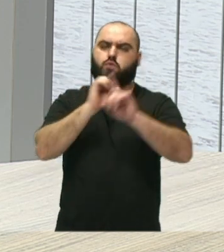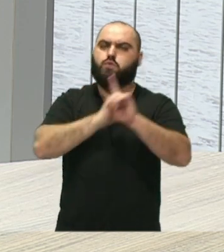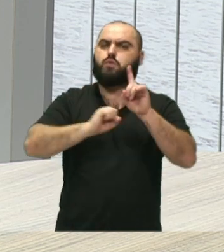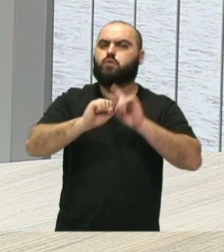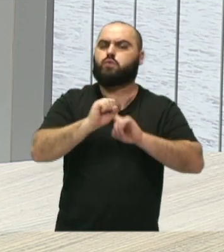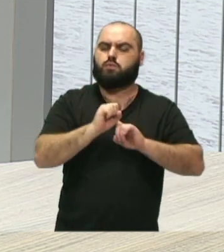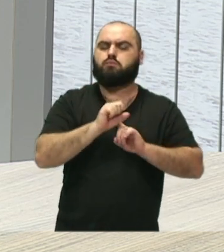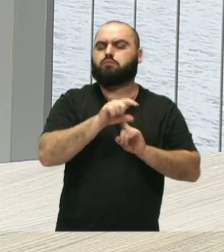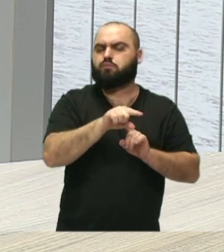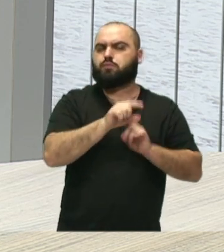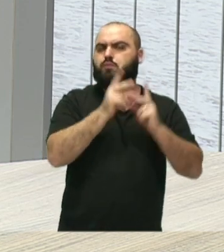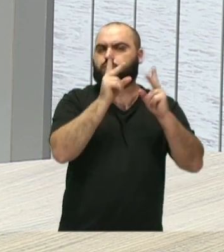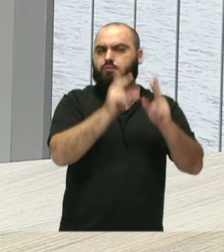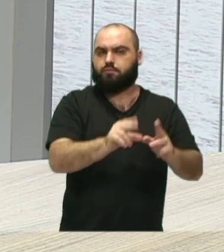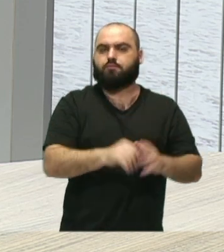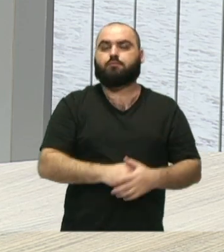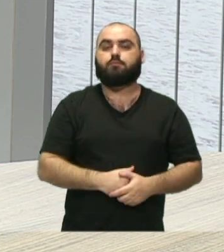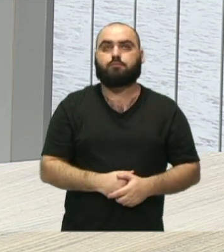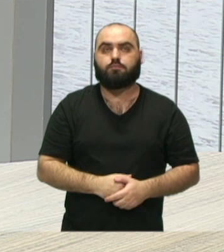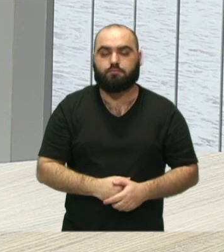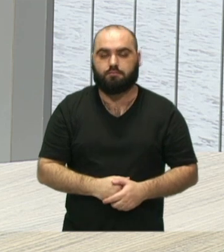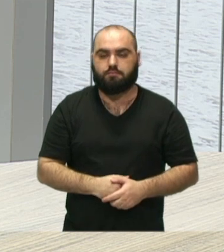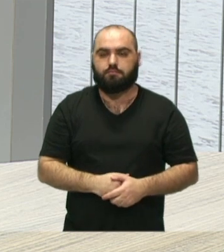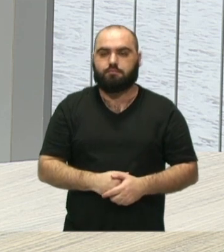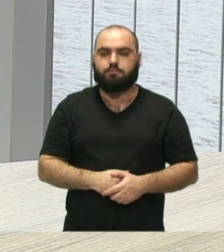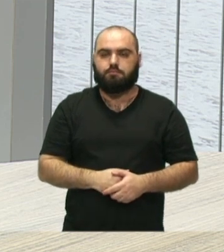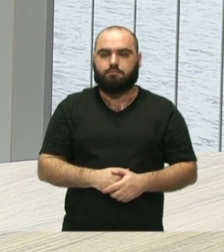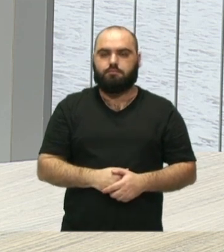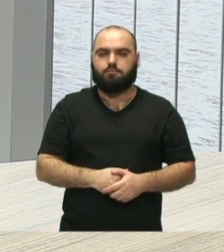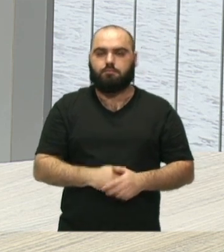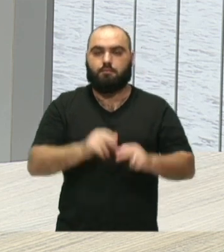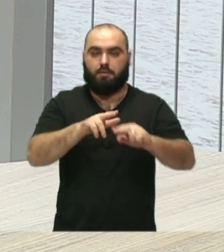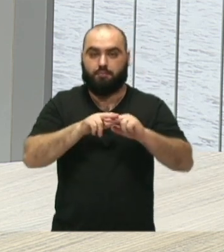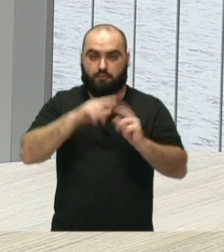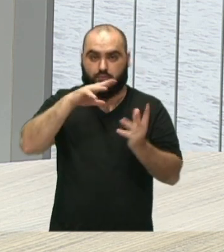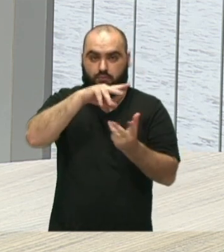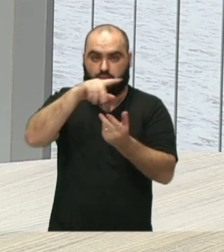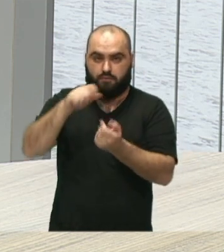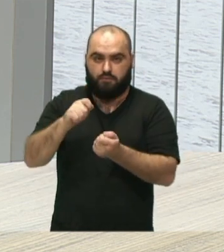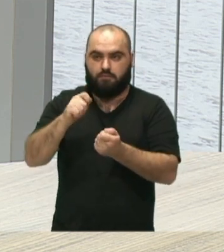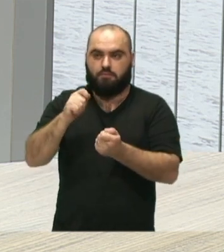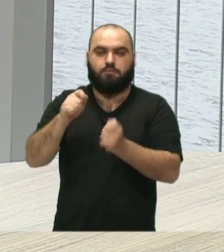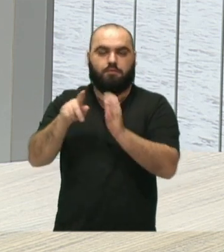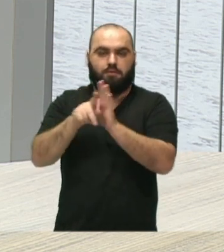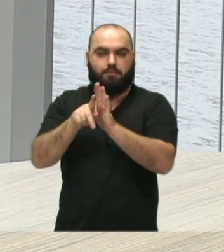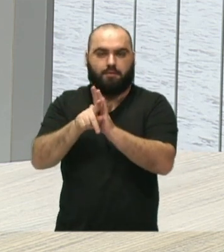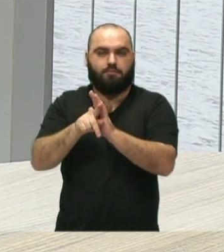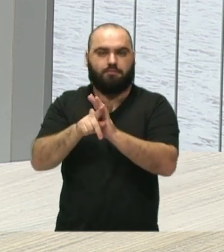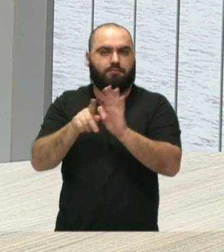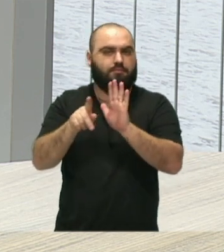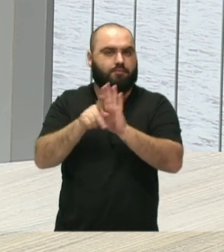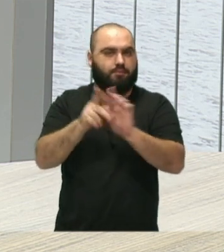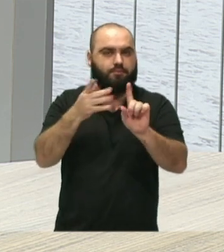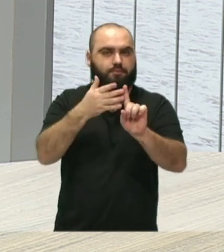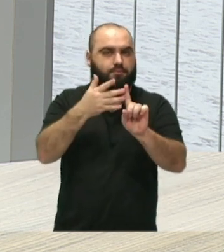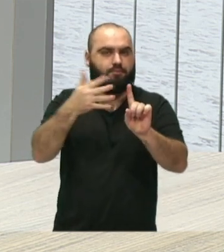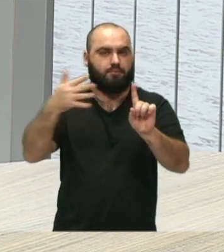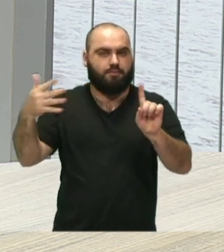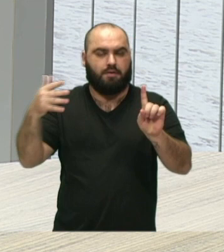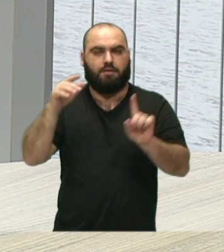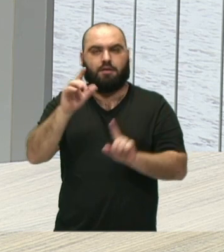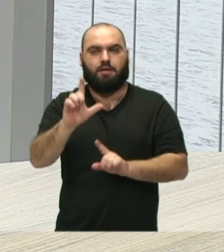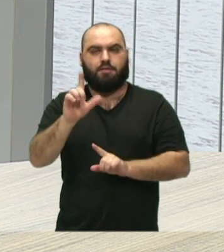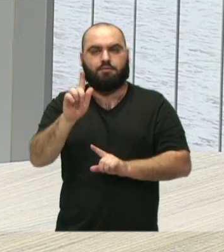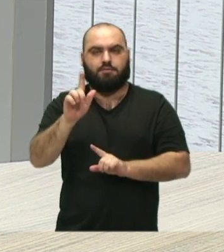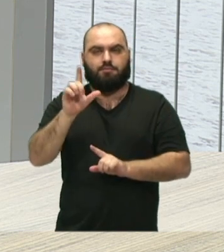Tal qual no mundo e na política LGBT, por exemplo, é de fundamental importância você saber o que você está falando e